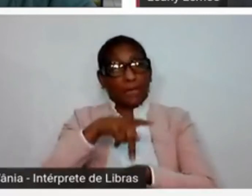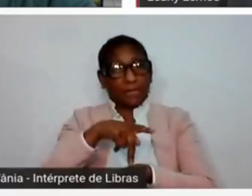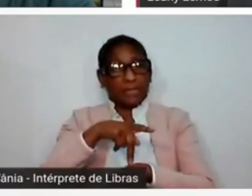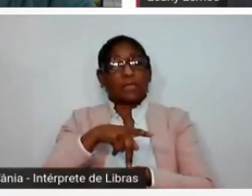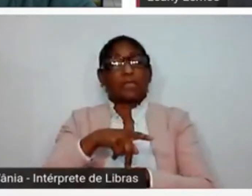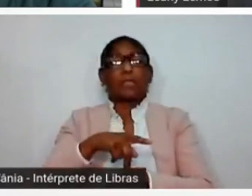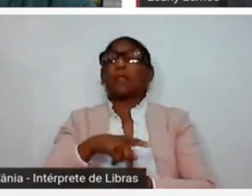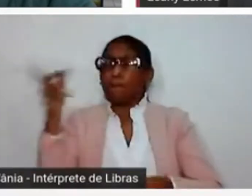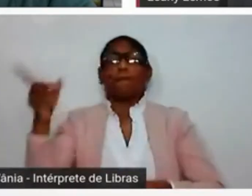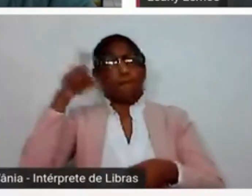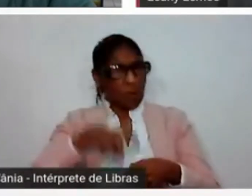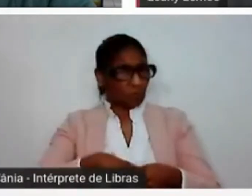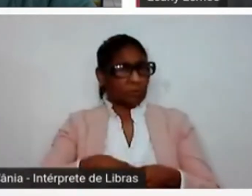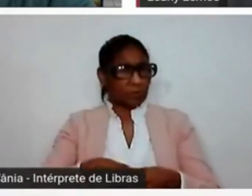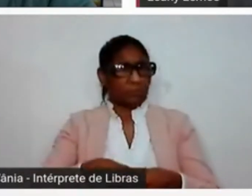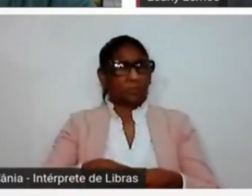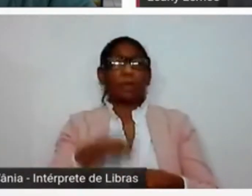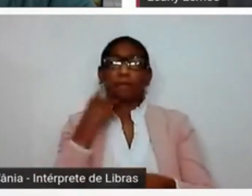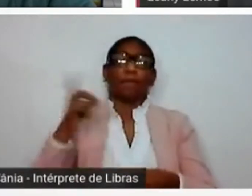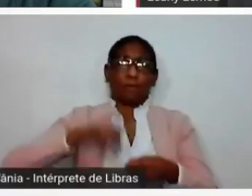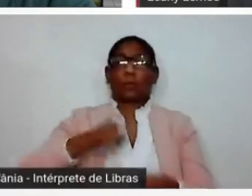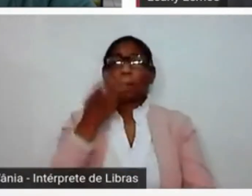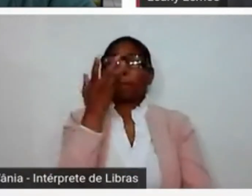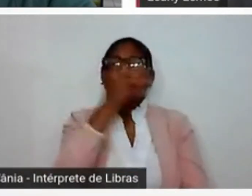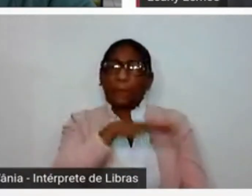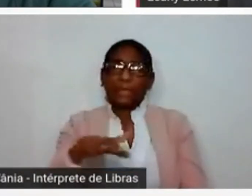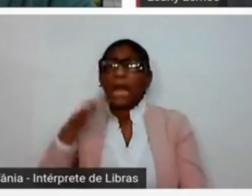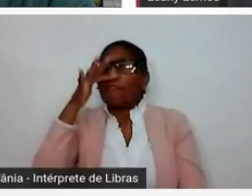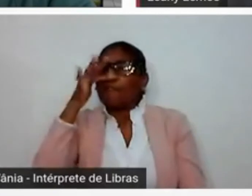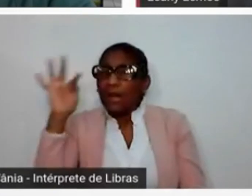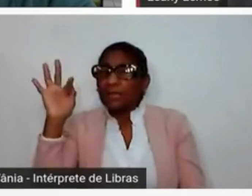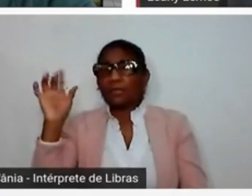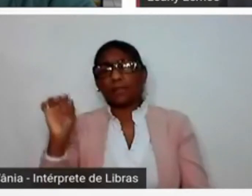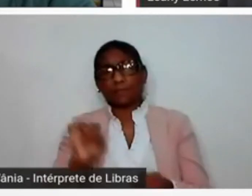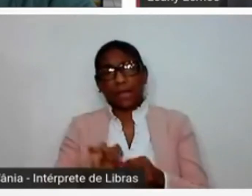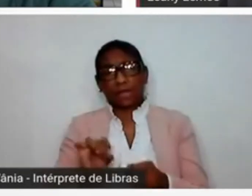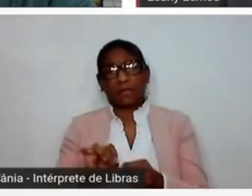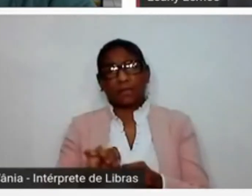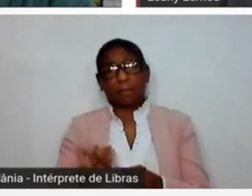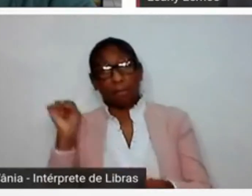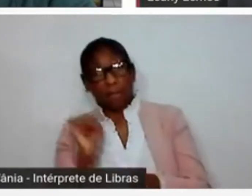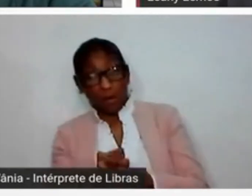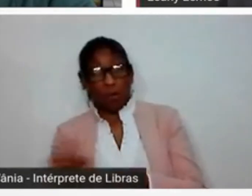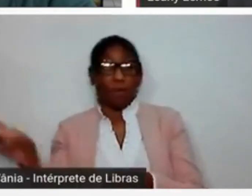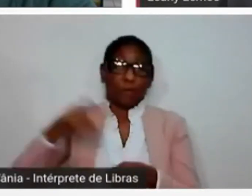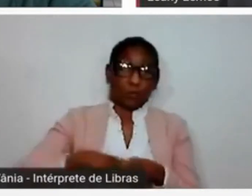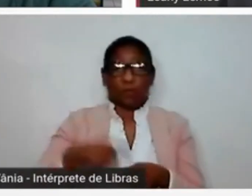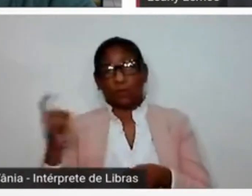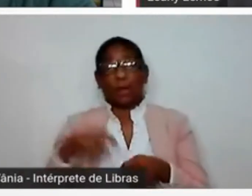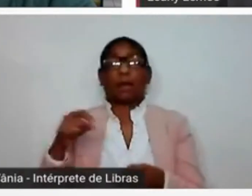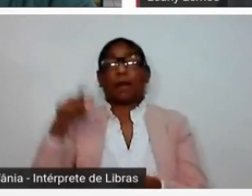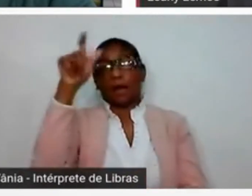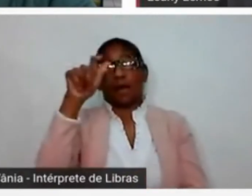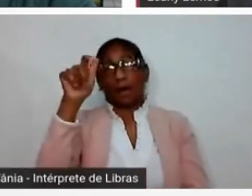retornar também já pela educação infantil. A França fez isso, teve idas e vindas, mas a França fez, a Alemanha também